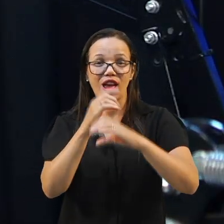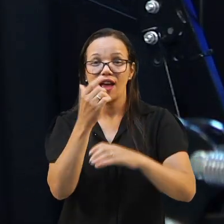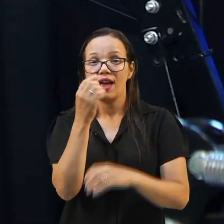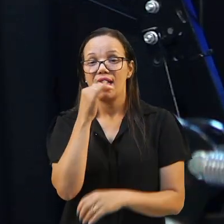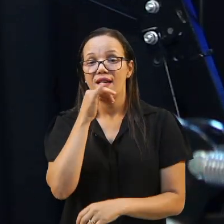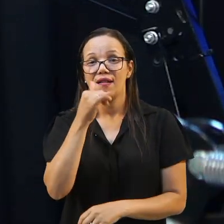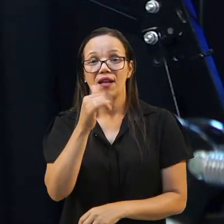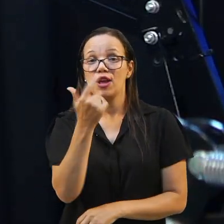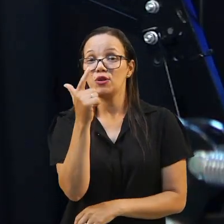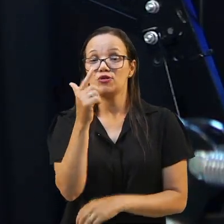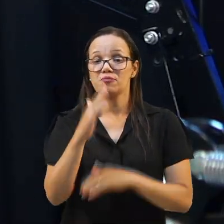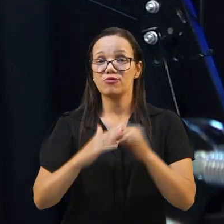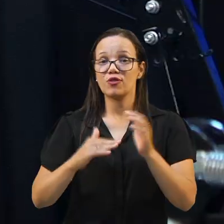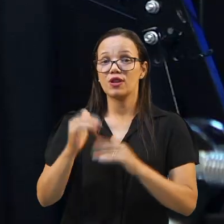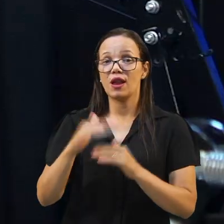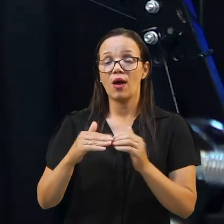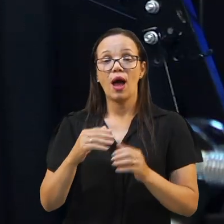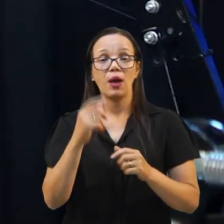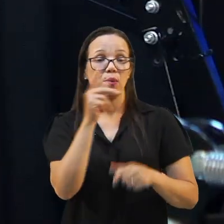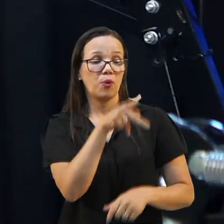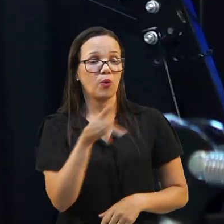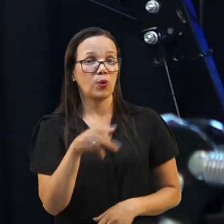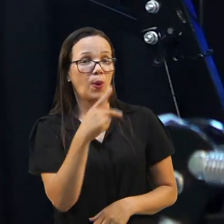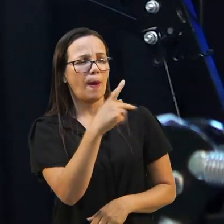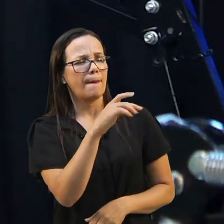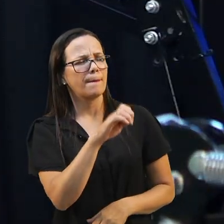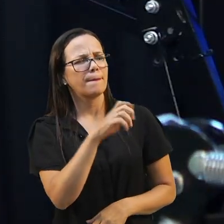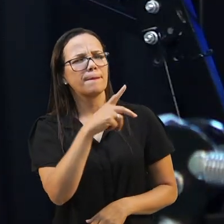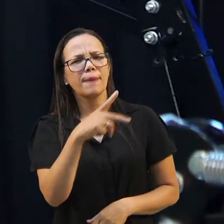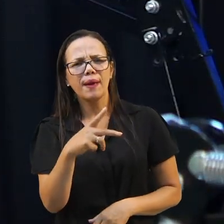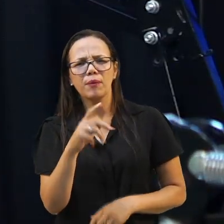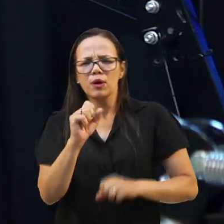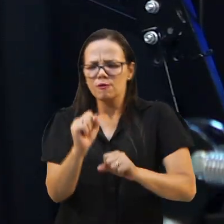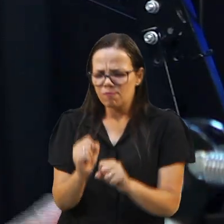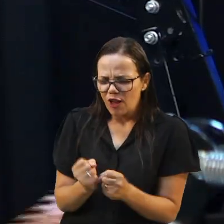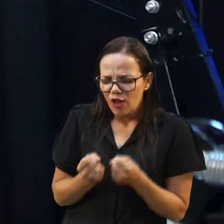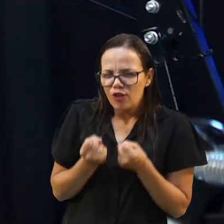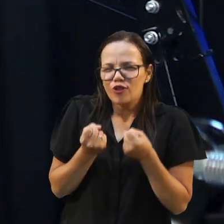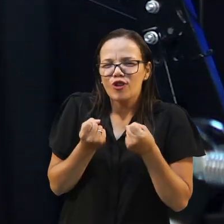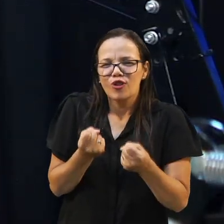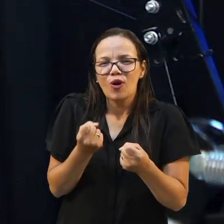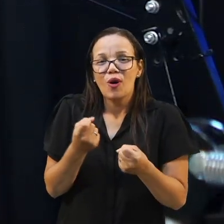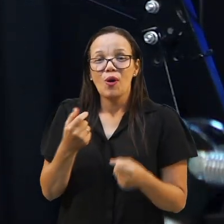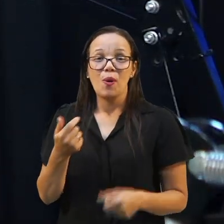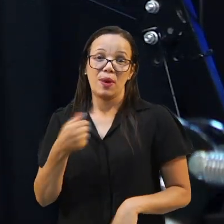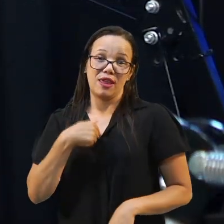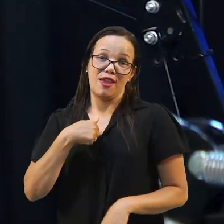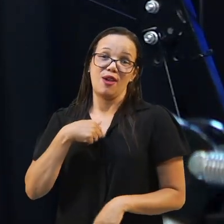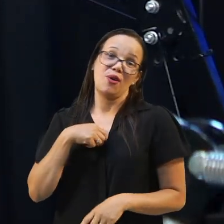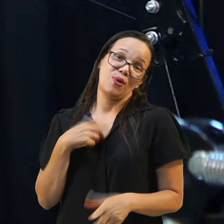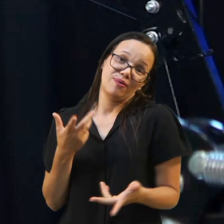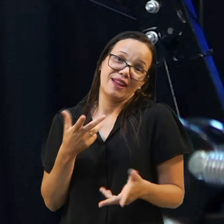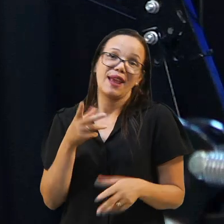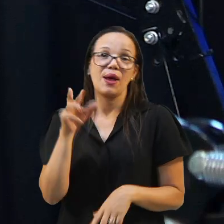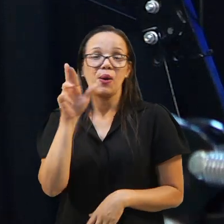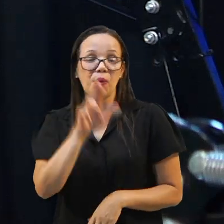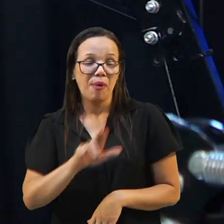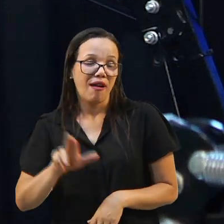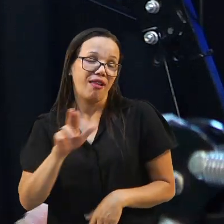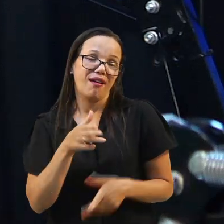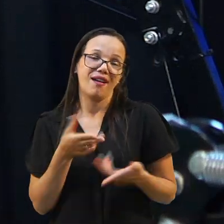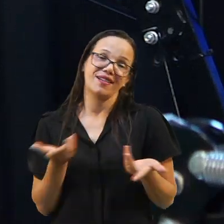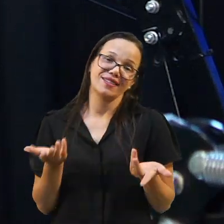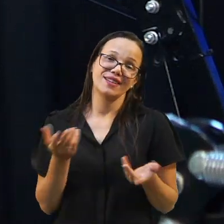engenharia elétrica. E o professor Pepe se empenhou para que eu, como uberlandense, assumisse